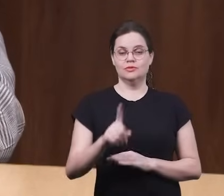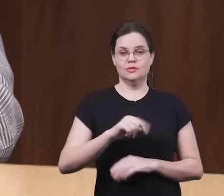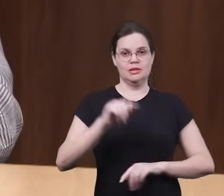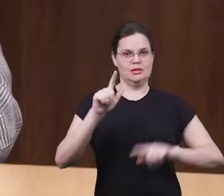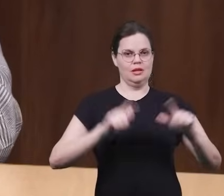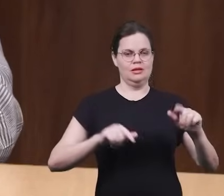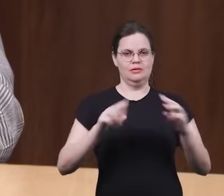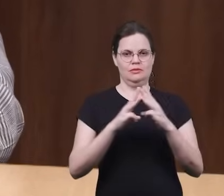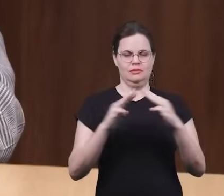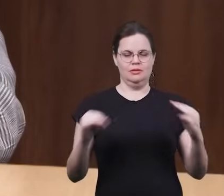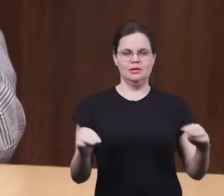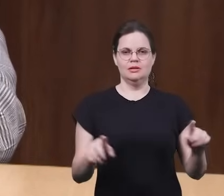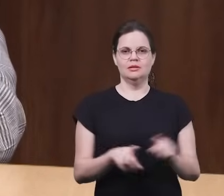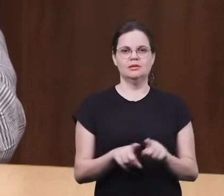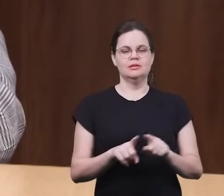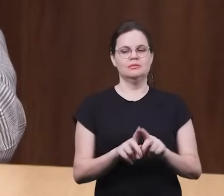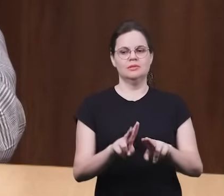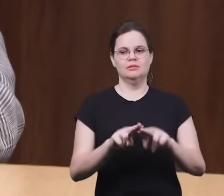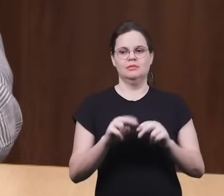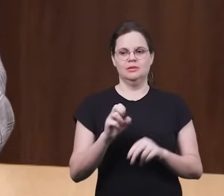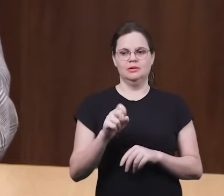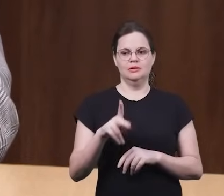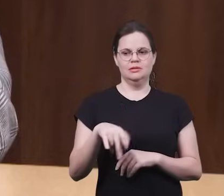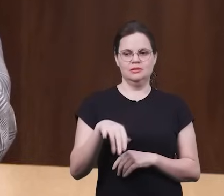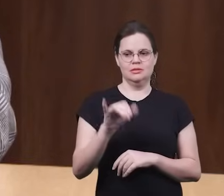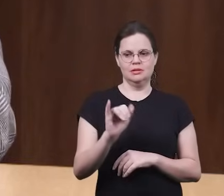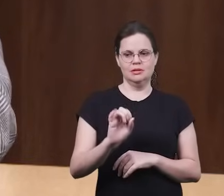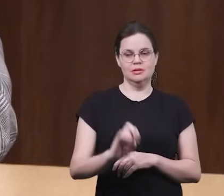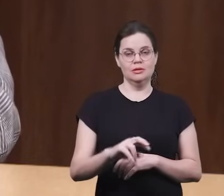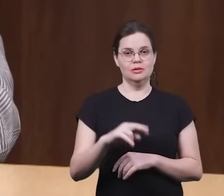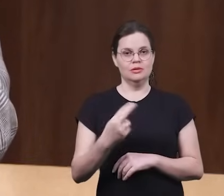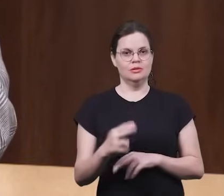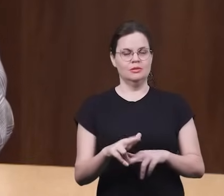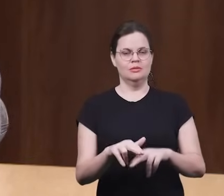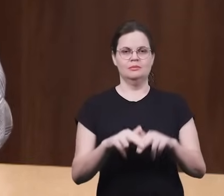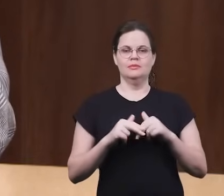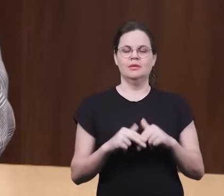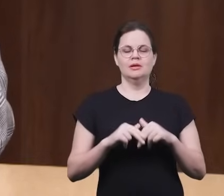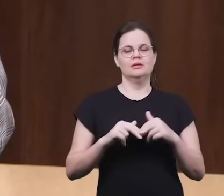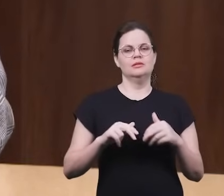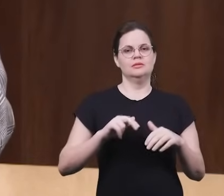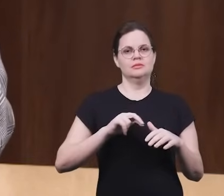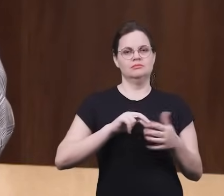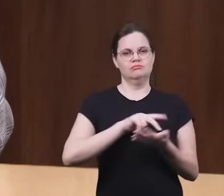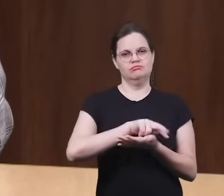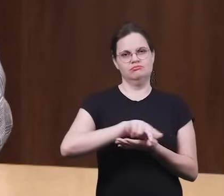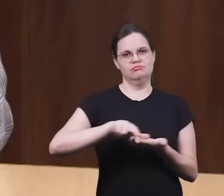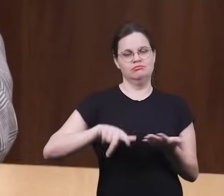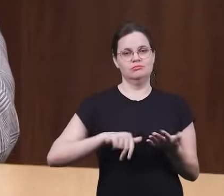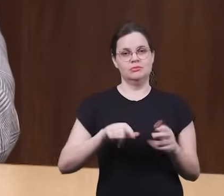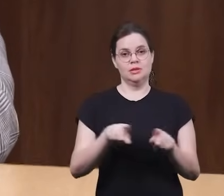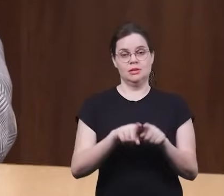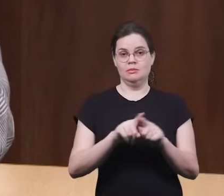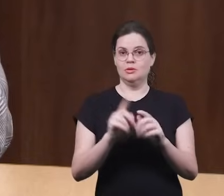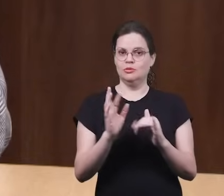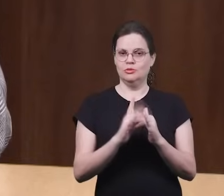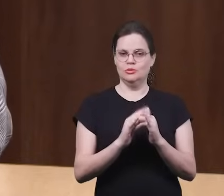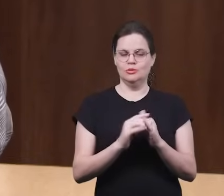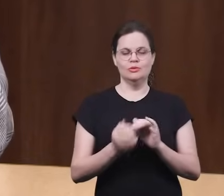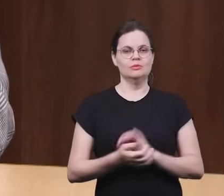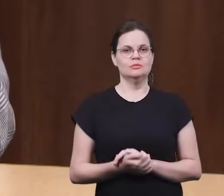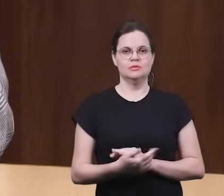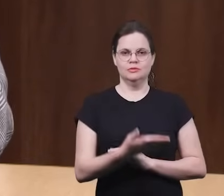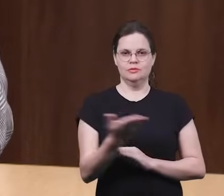aberta, também pela Sky, ou pelas nossas plataformas no YouTube, os nossos irmãos da Igreja